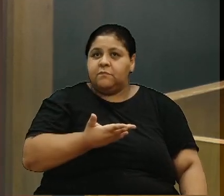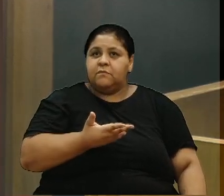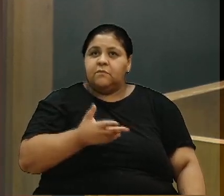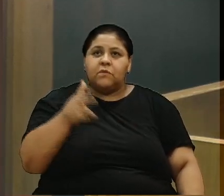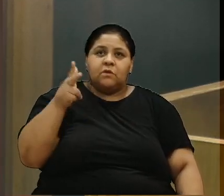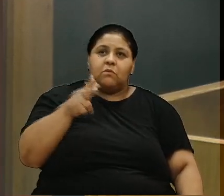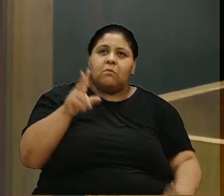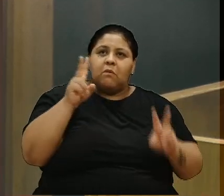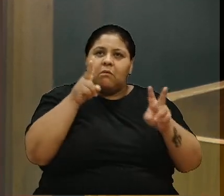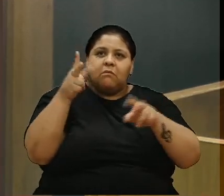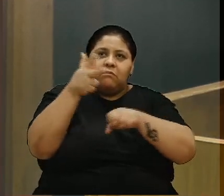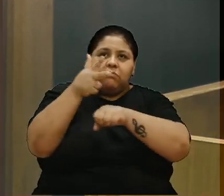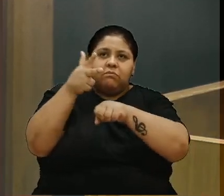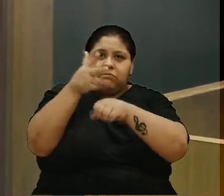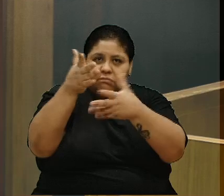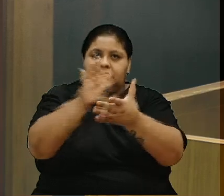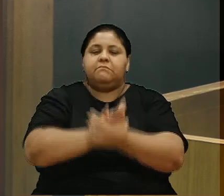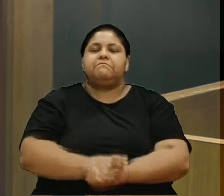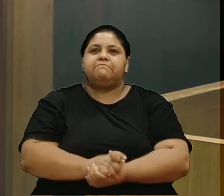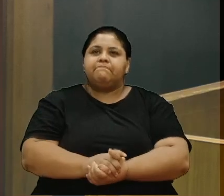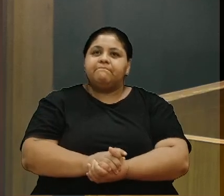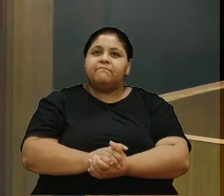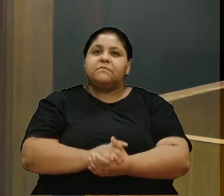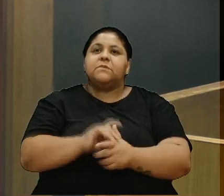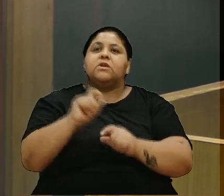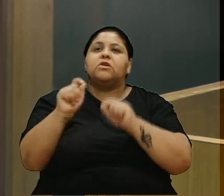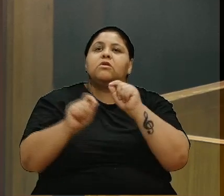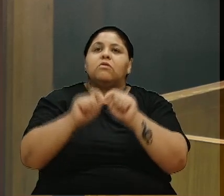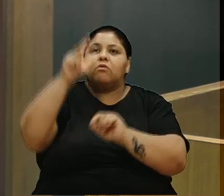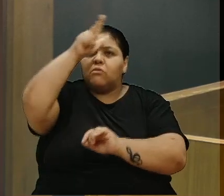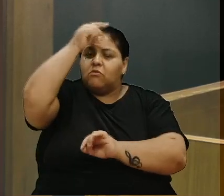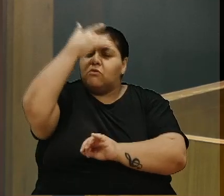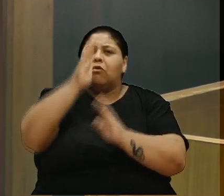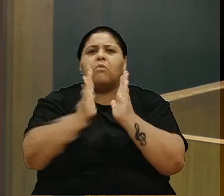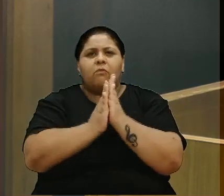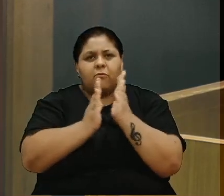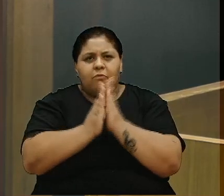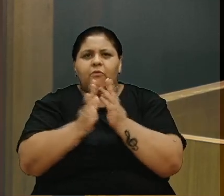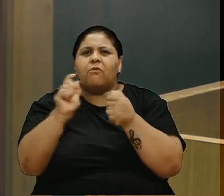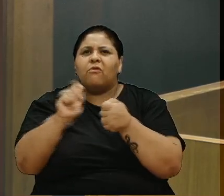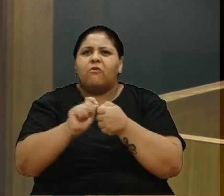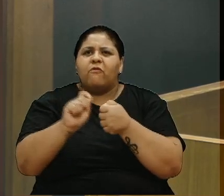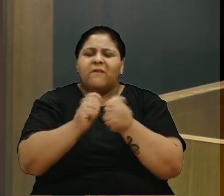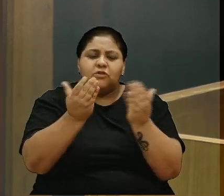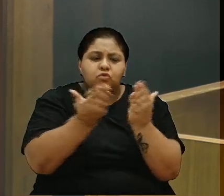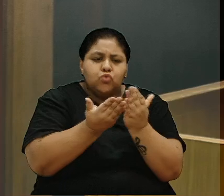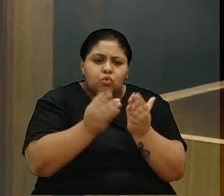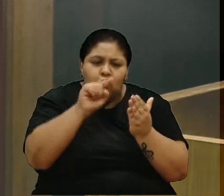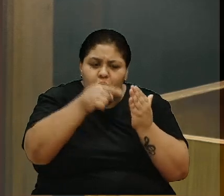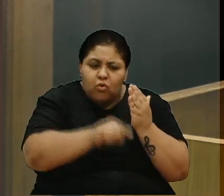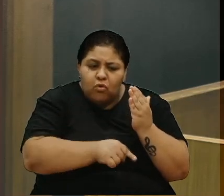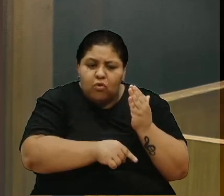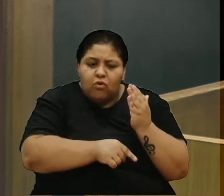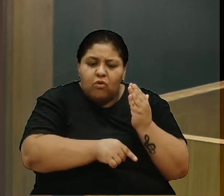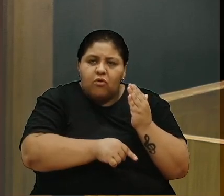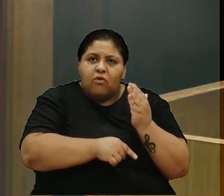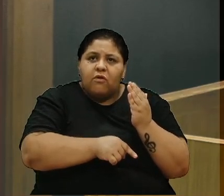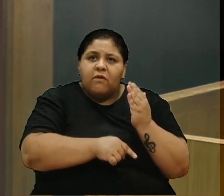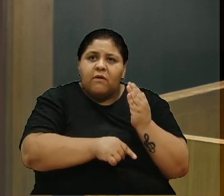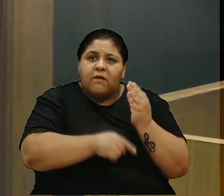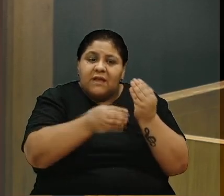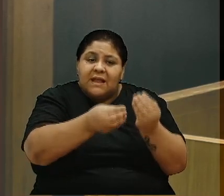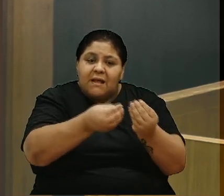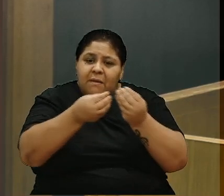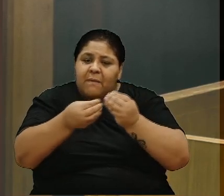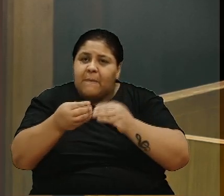que é essa ali? Aquela lá. Qual câmara? Prefeito municipal, por favor, faça um estudo para que a gente traga mais